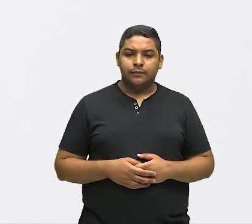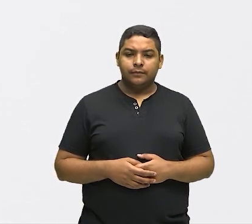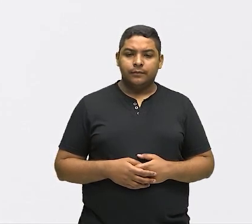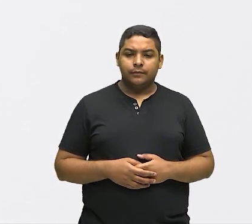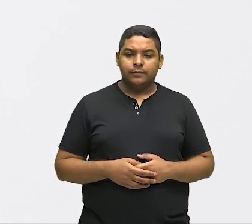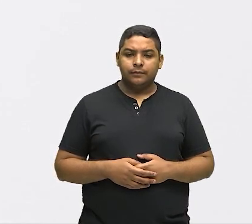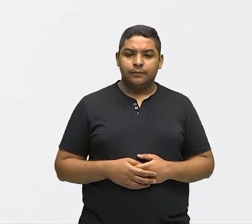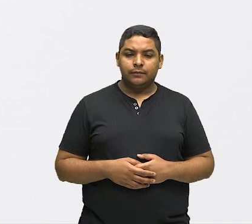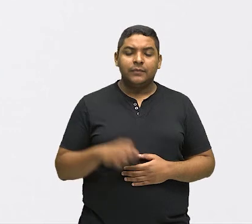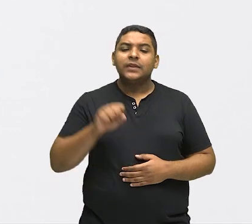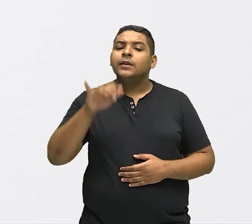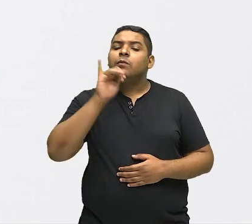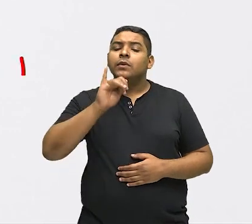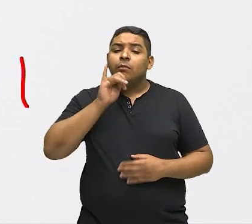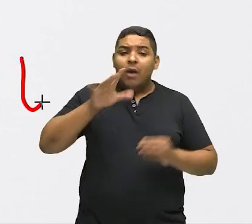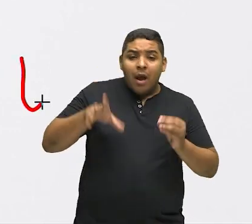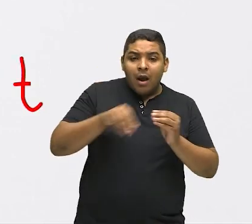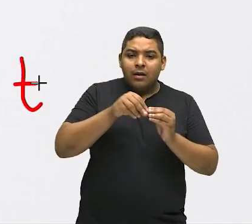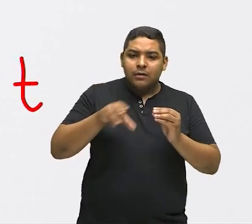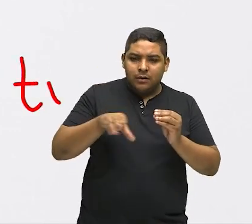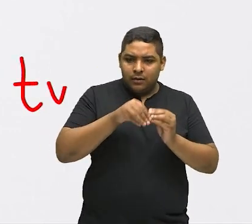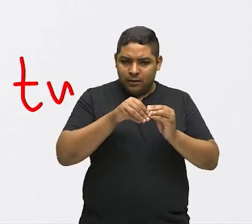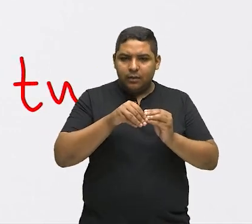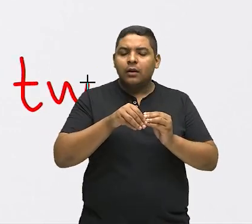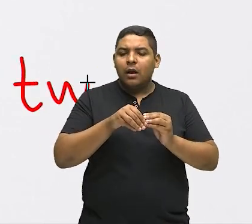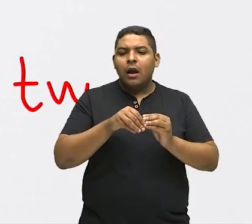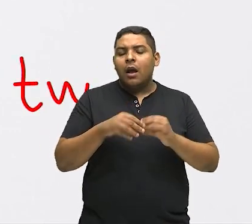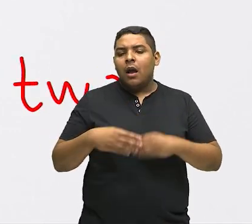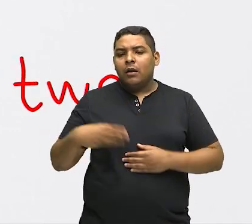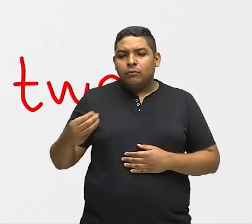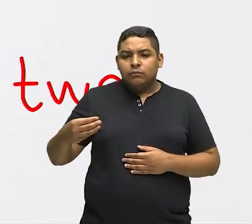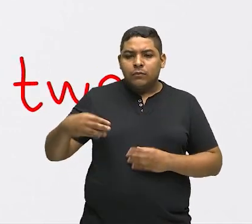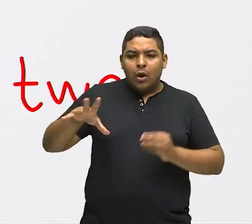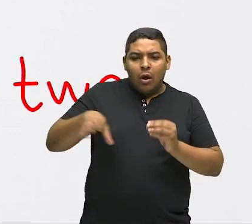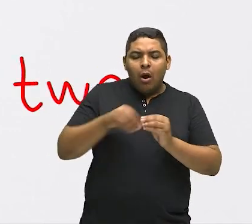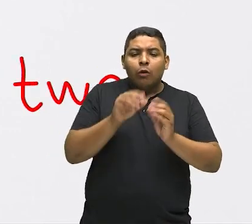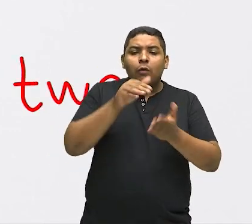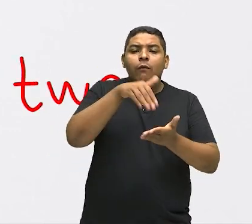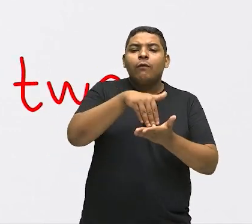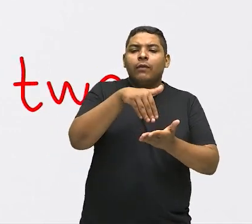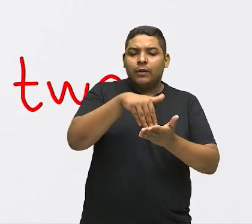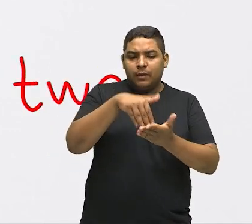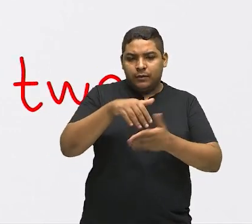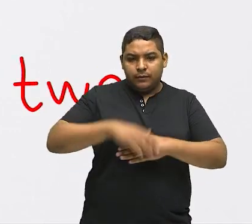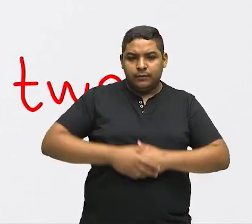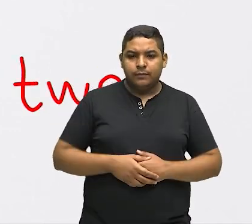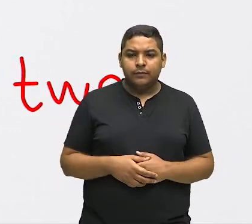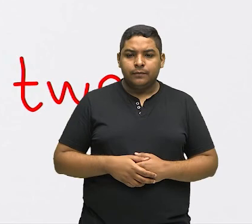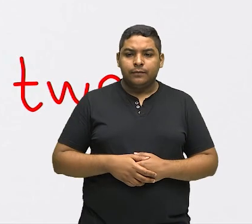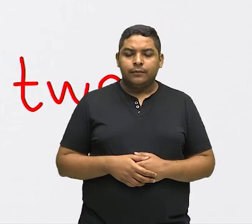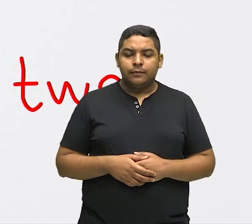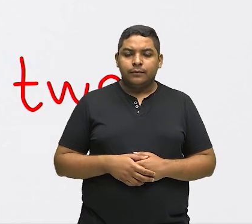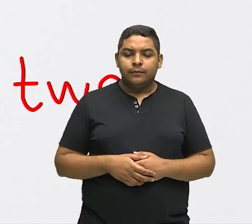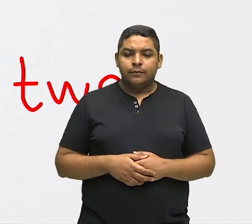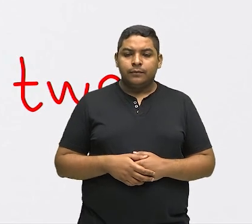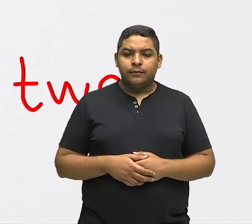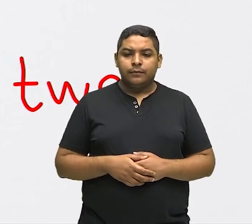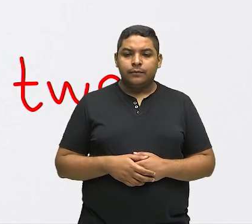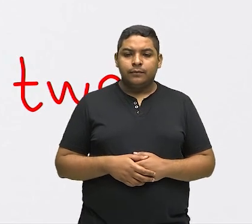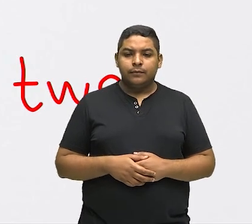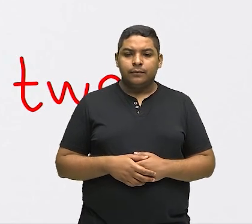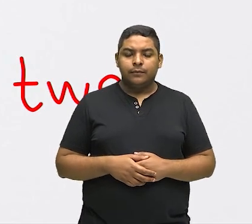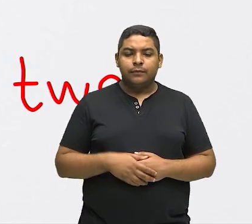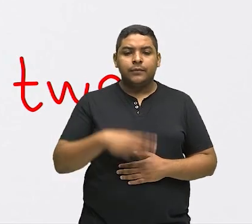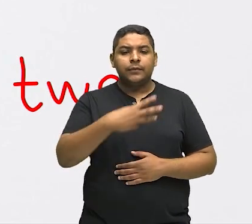quiser acrescentar esse aqui, eu só faço colocar aqui no final, ó. 22. A mesma ideia se fosse 23,